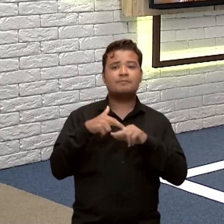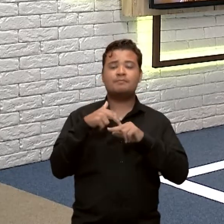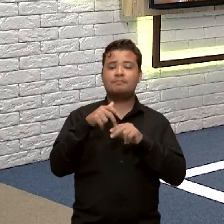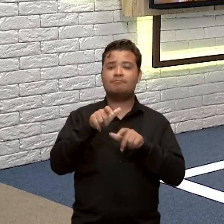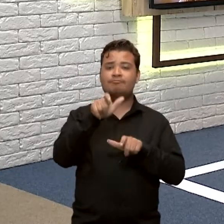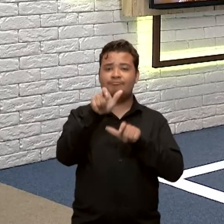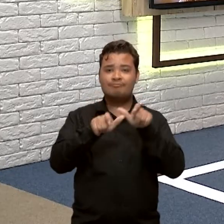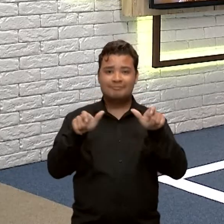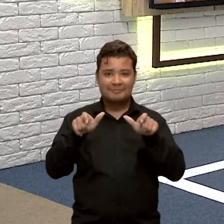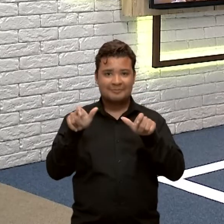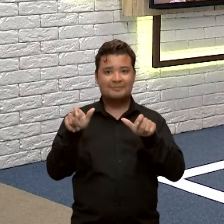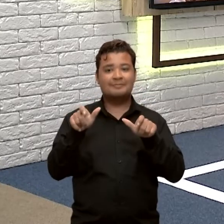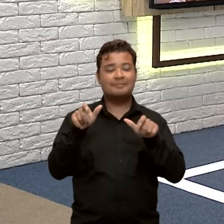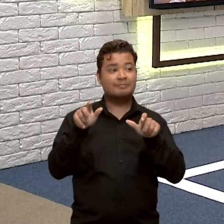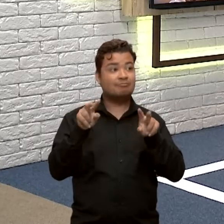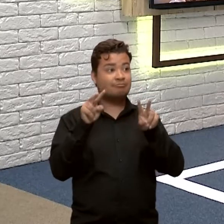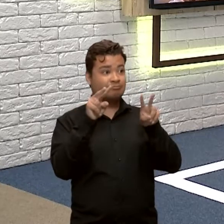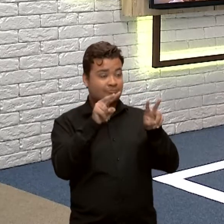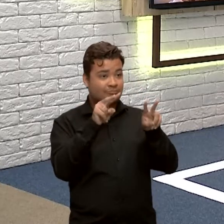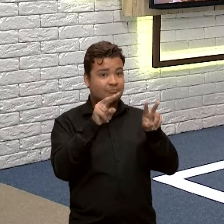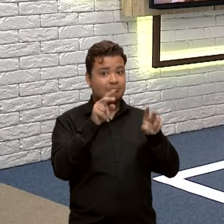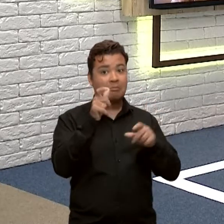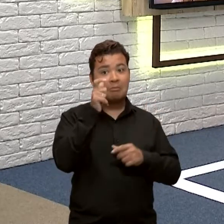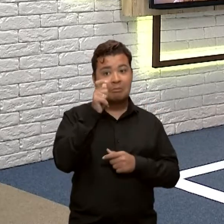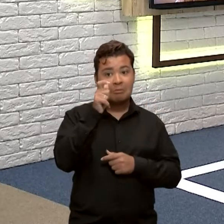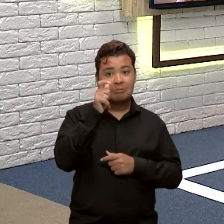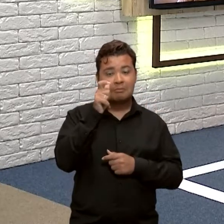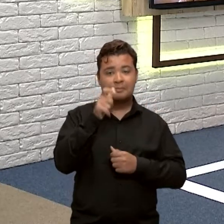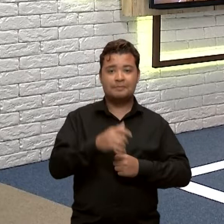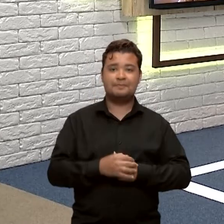nossos espectadores e ouvintes.